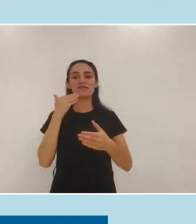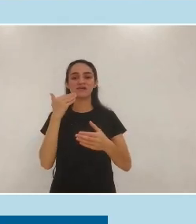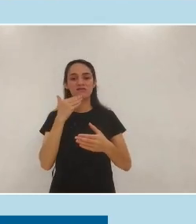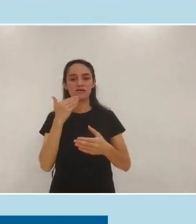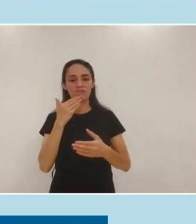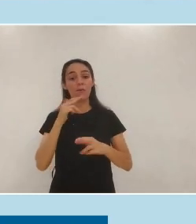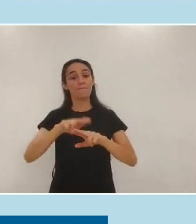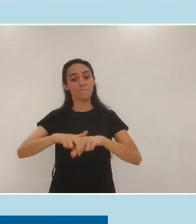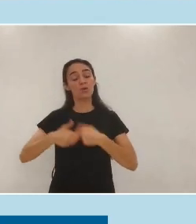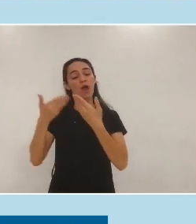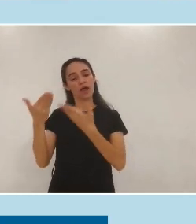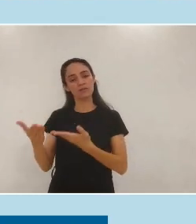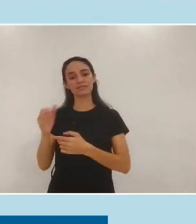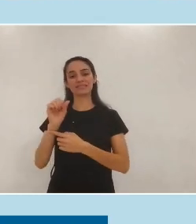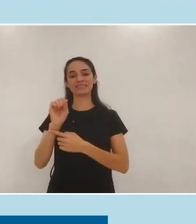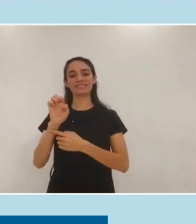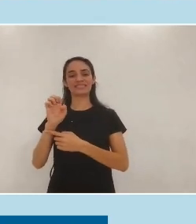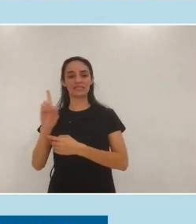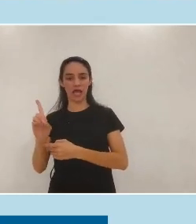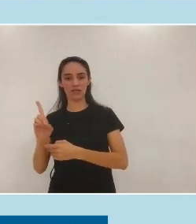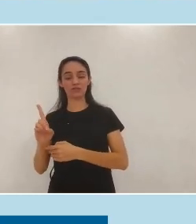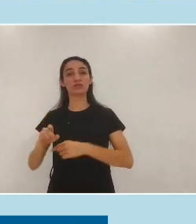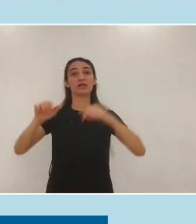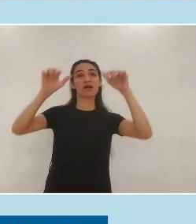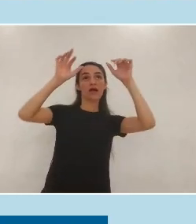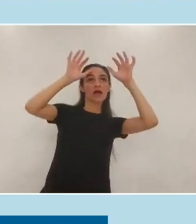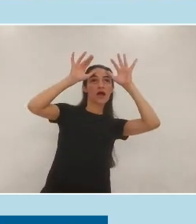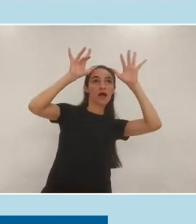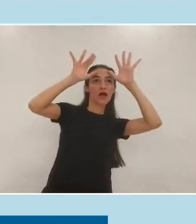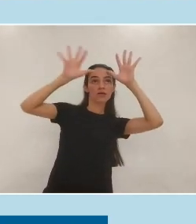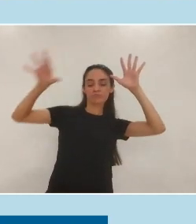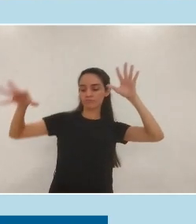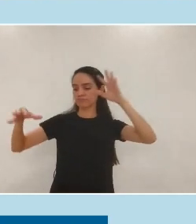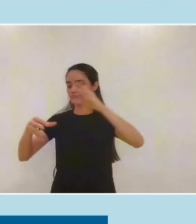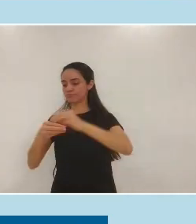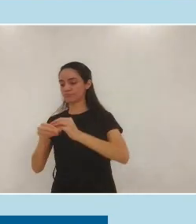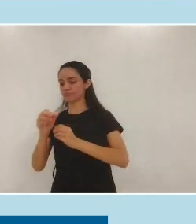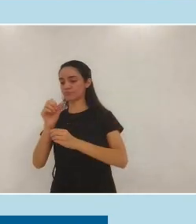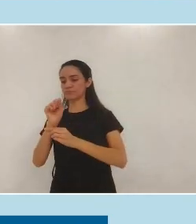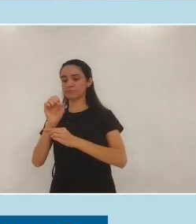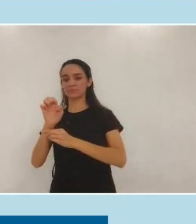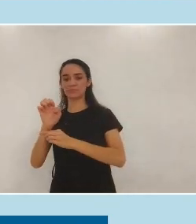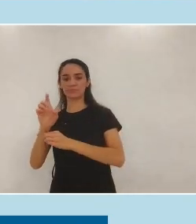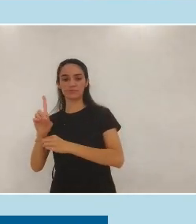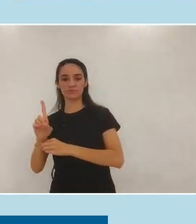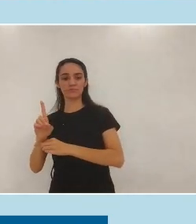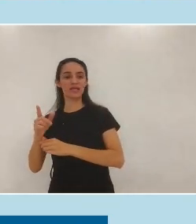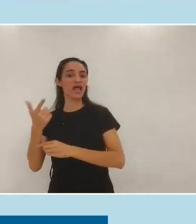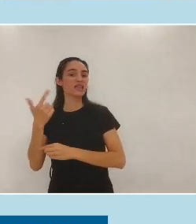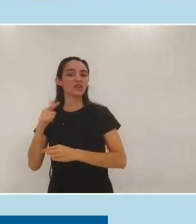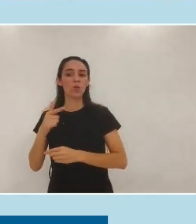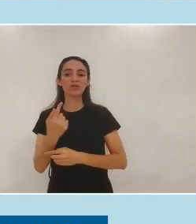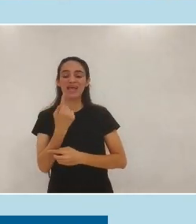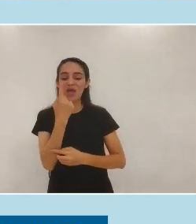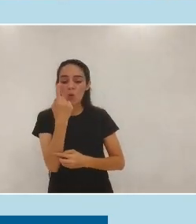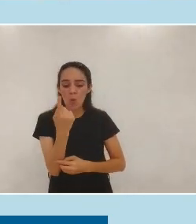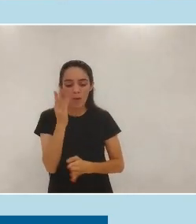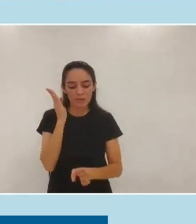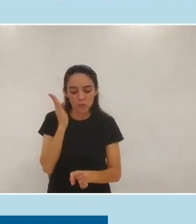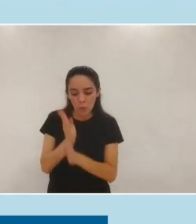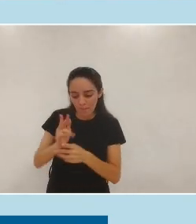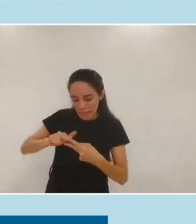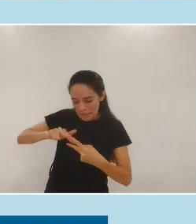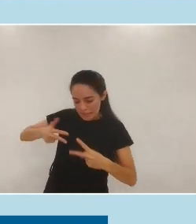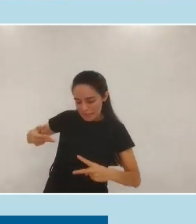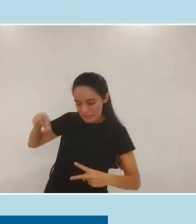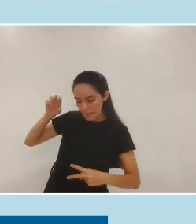O autismo e o SED, eles não têm um gene identificado, assim, específico